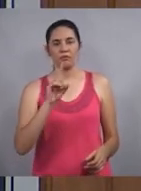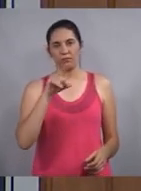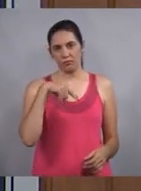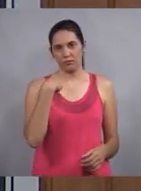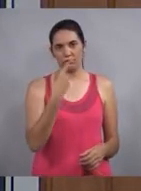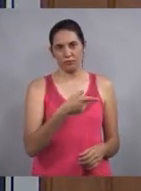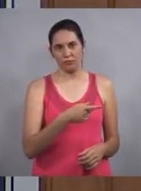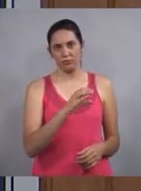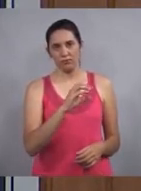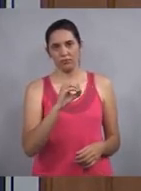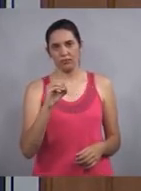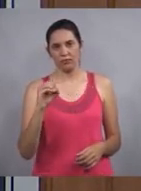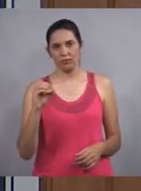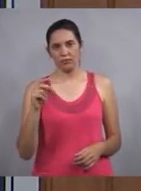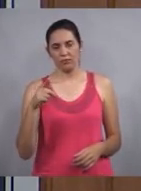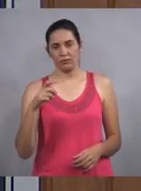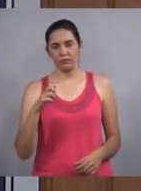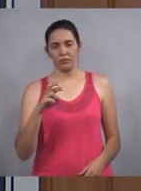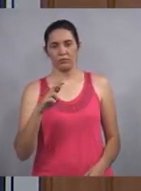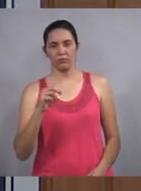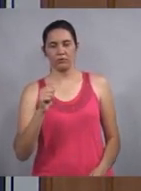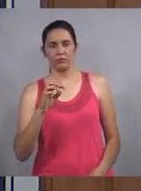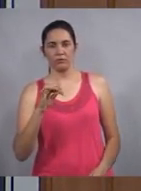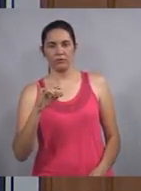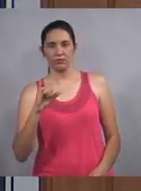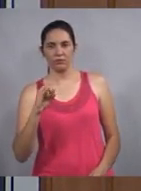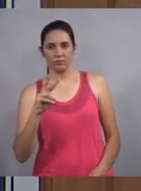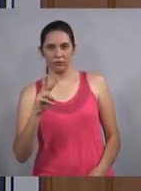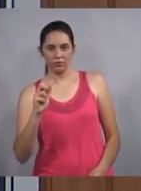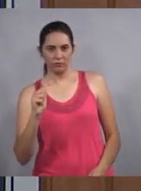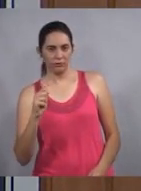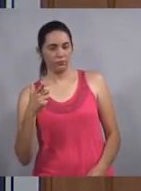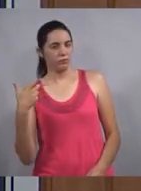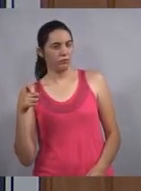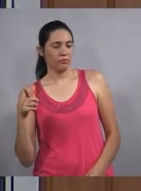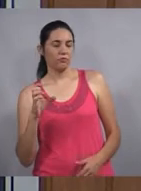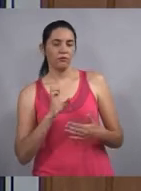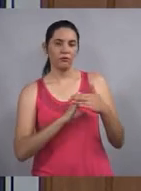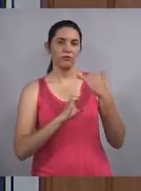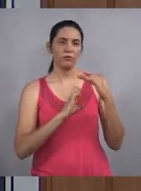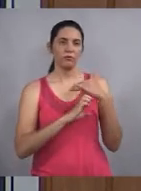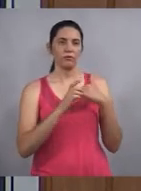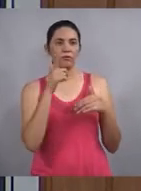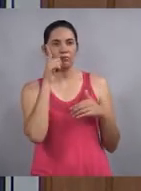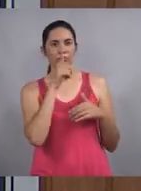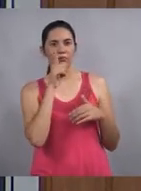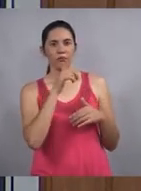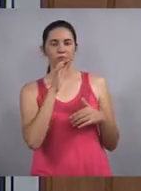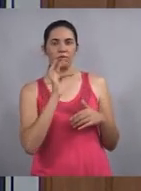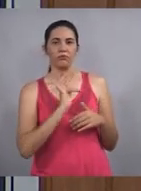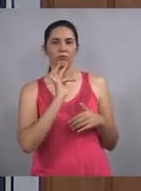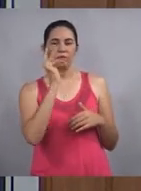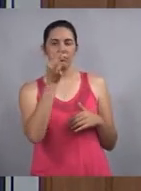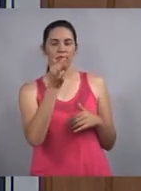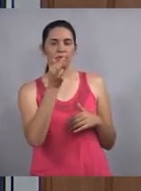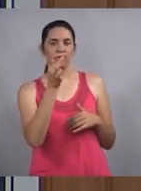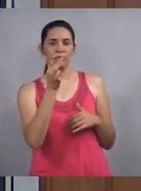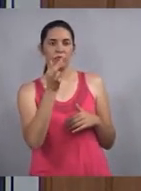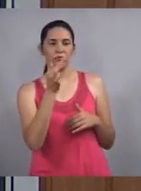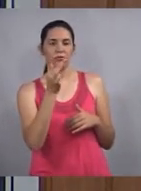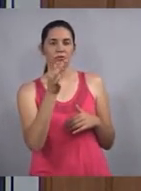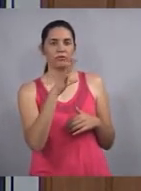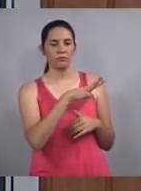as cooperativas, né, as empresas que ganharem futuras licitações vão lá fazer essa